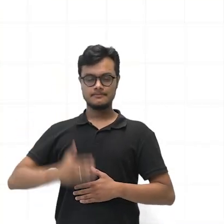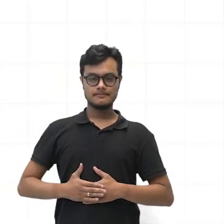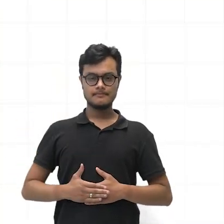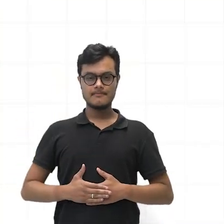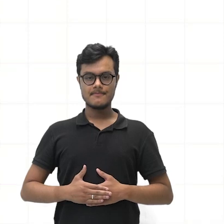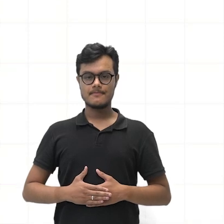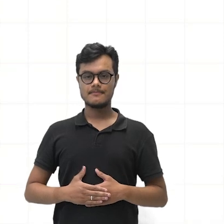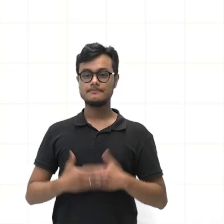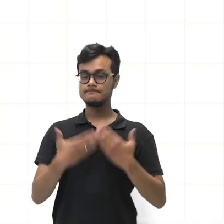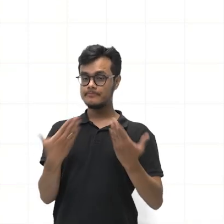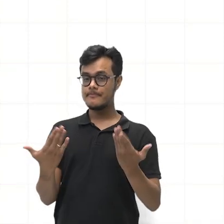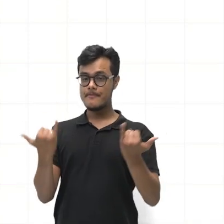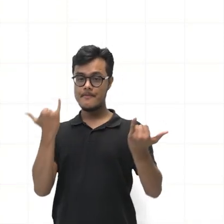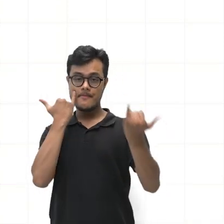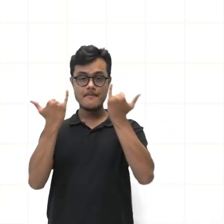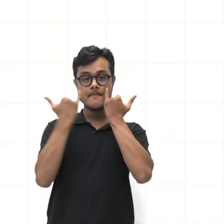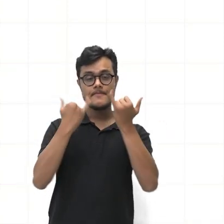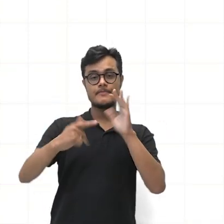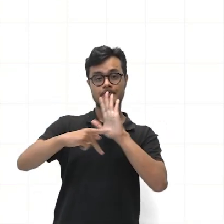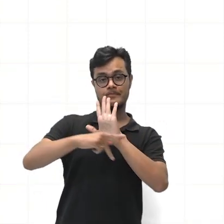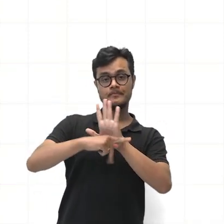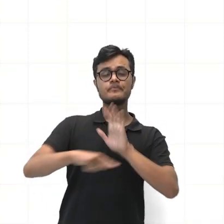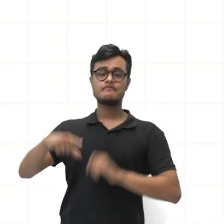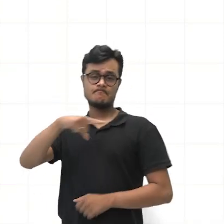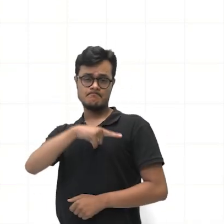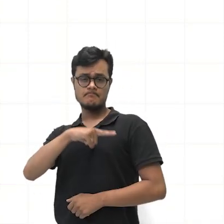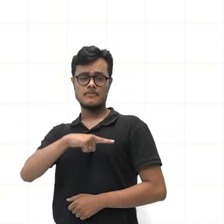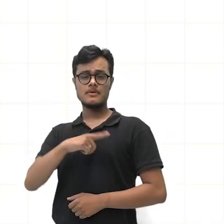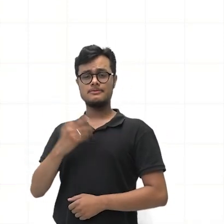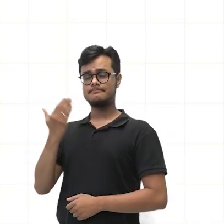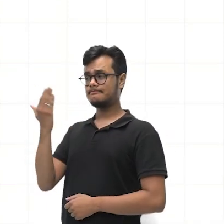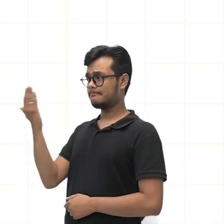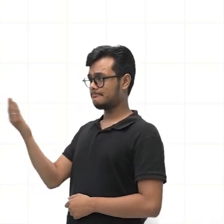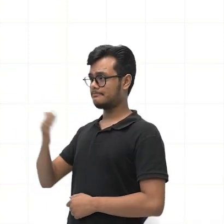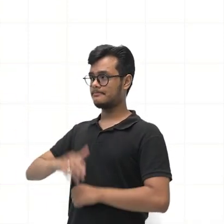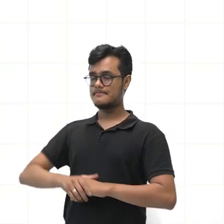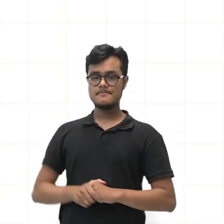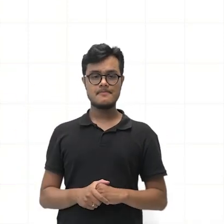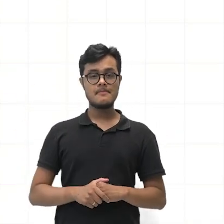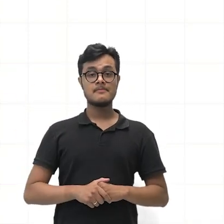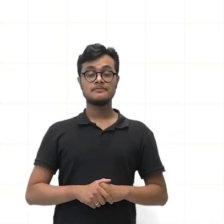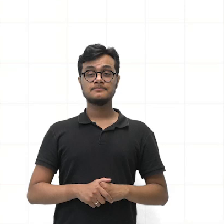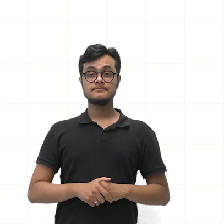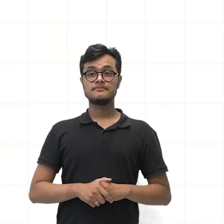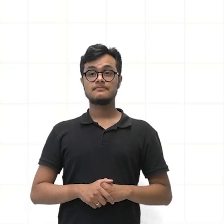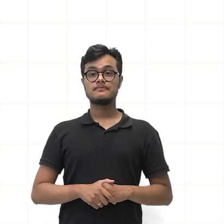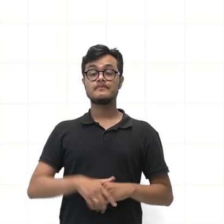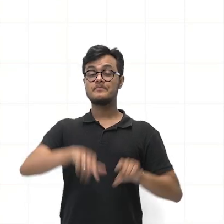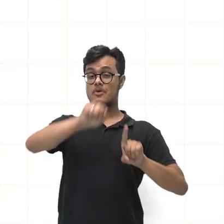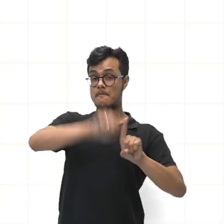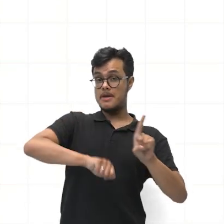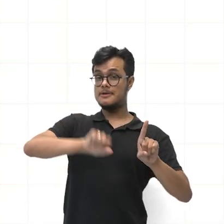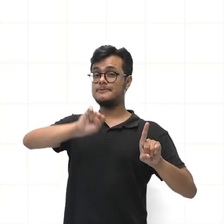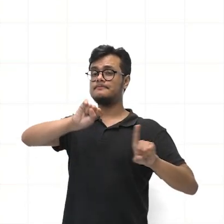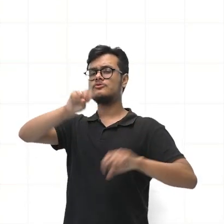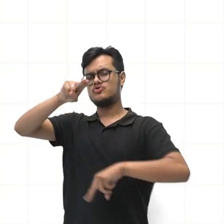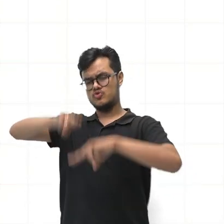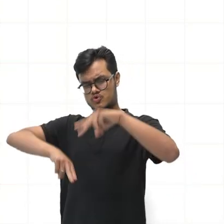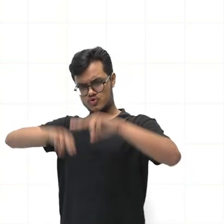Então, de acordo com esses dados, né, nós vamos ter a seguinte situação. Em junho de